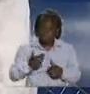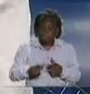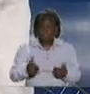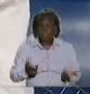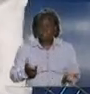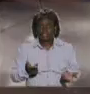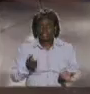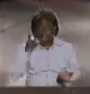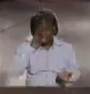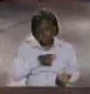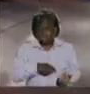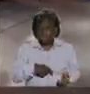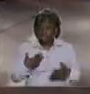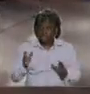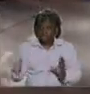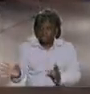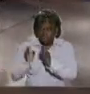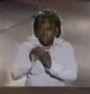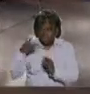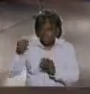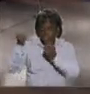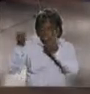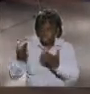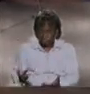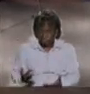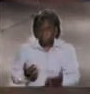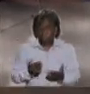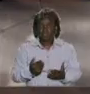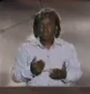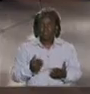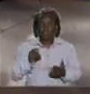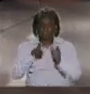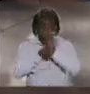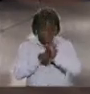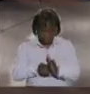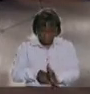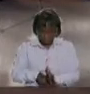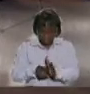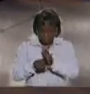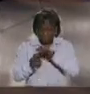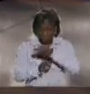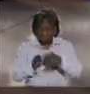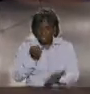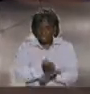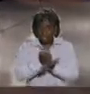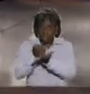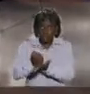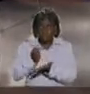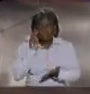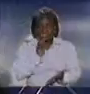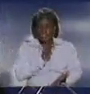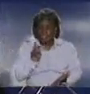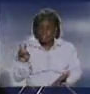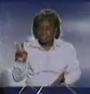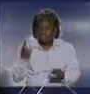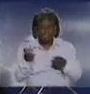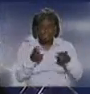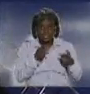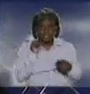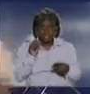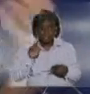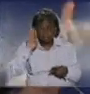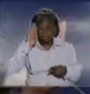é o problema, o desafio, vamos colocar assim. Corroborando com a Tânia também, nesse levantamento, com as instituições de apoio, ficou muito claro,